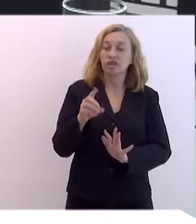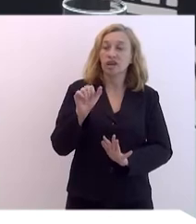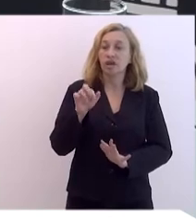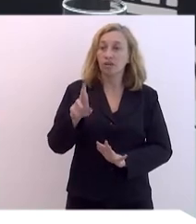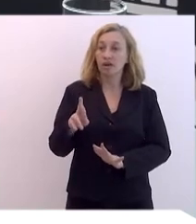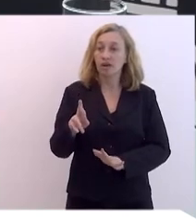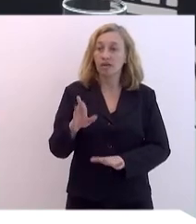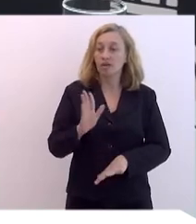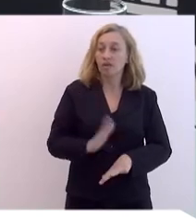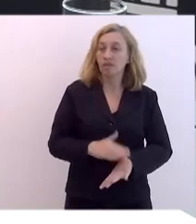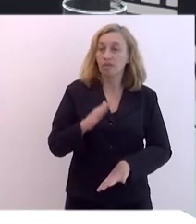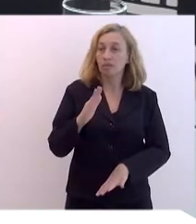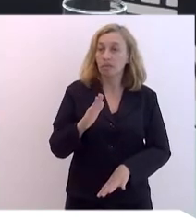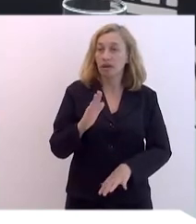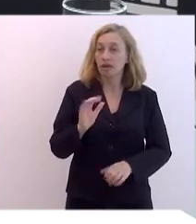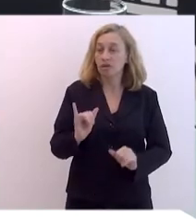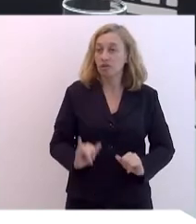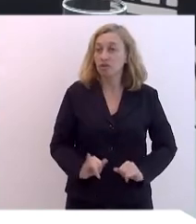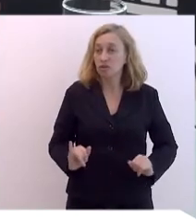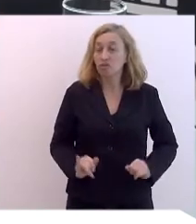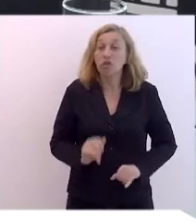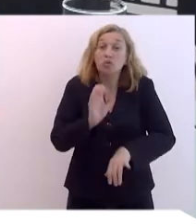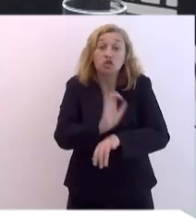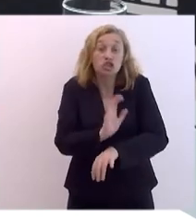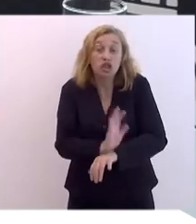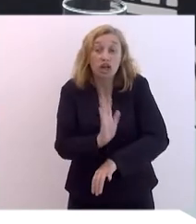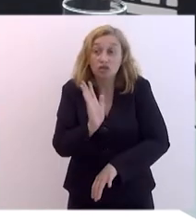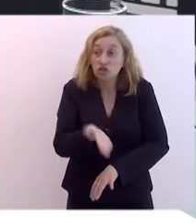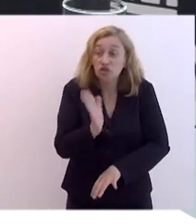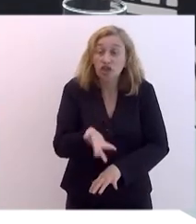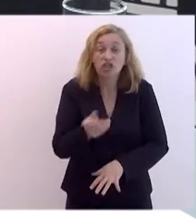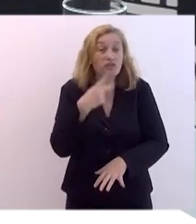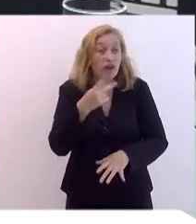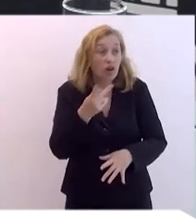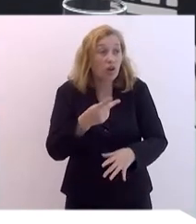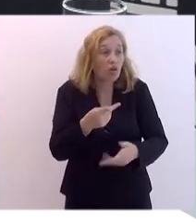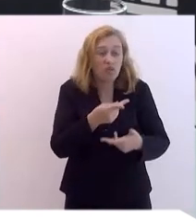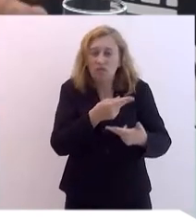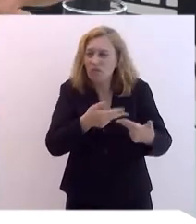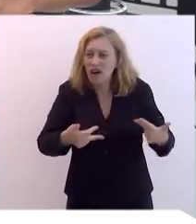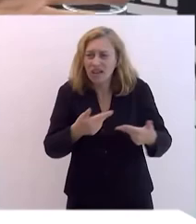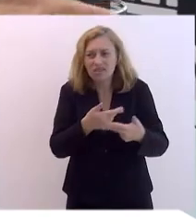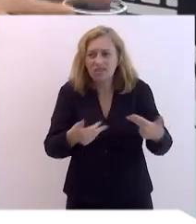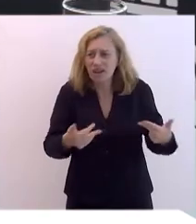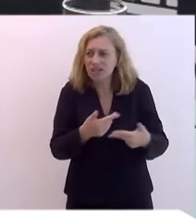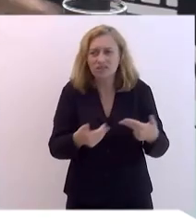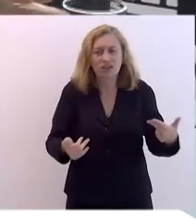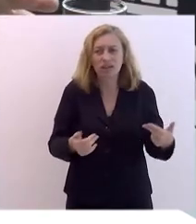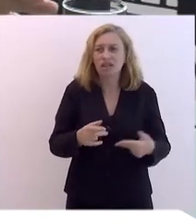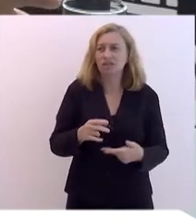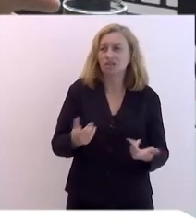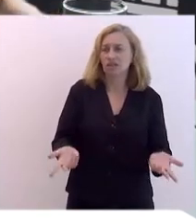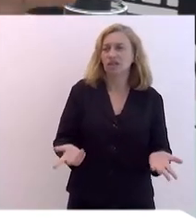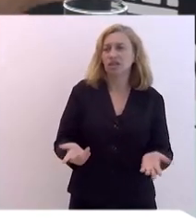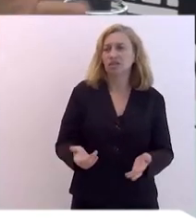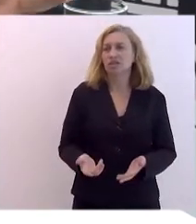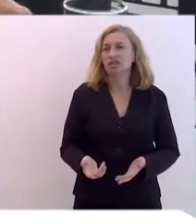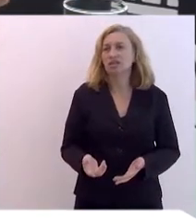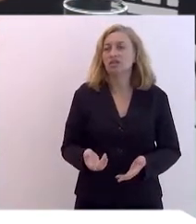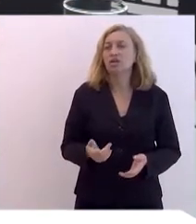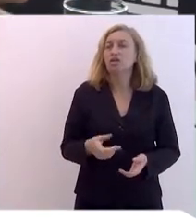distorção que esse Estado já sofreu. Total, a gente já se posicionou publicamente N vezes. Quando eu voto contra todas as